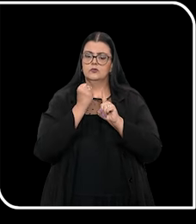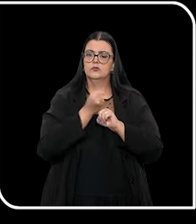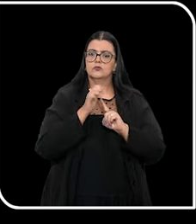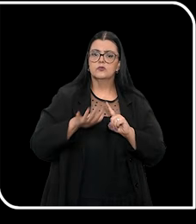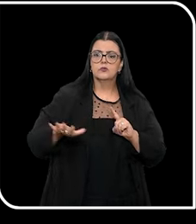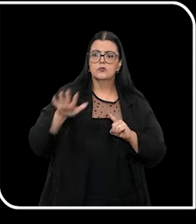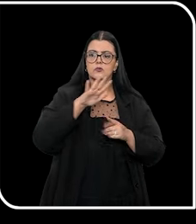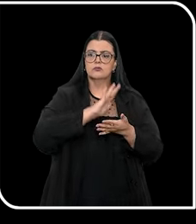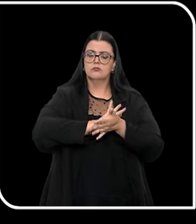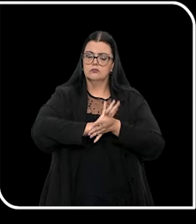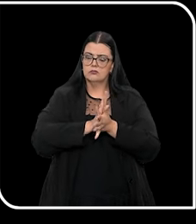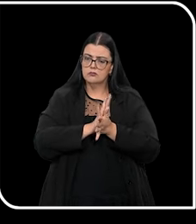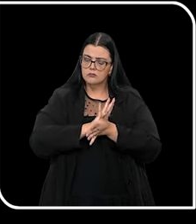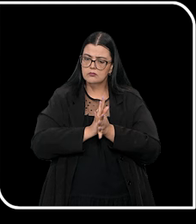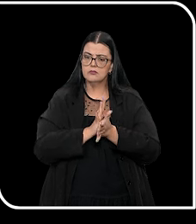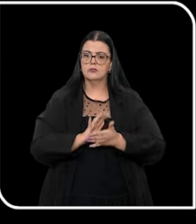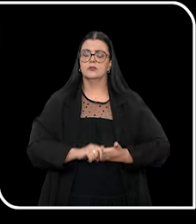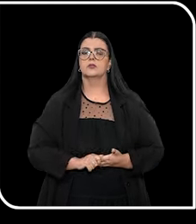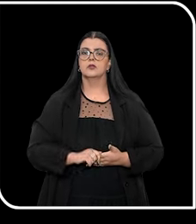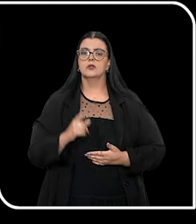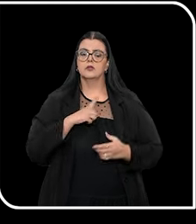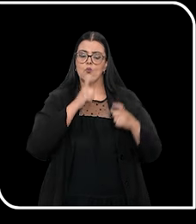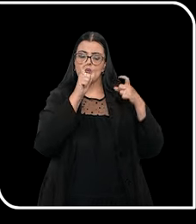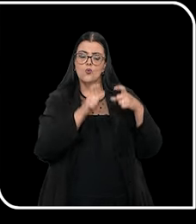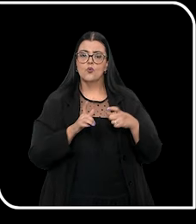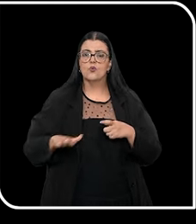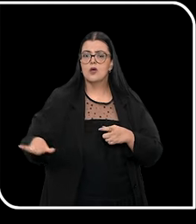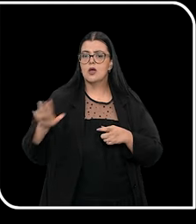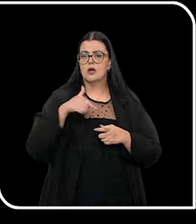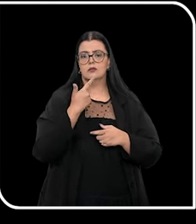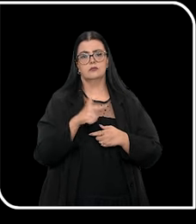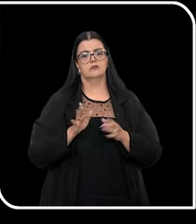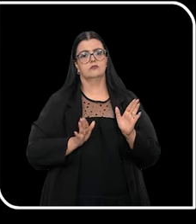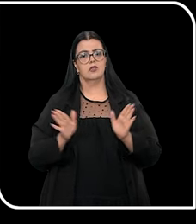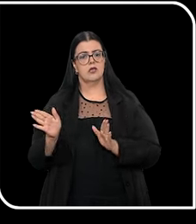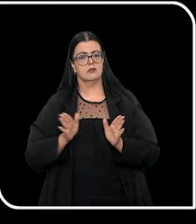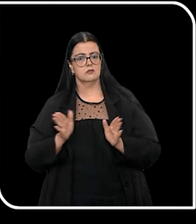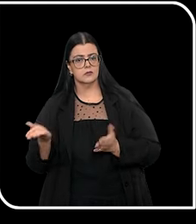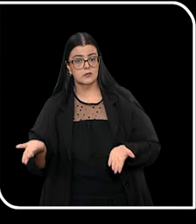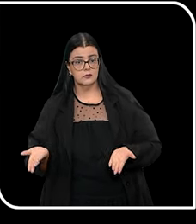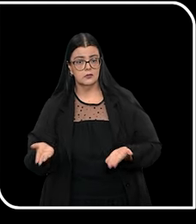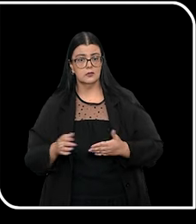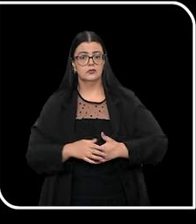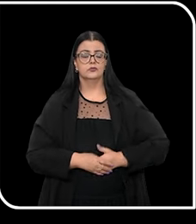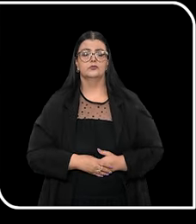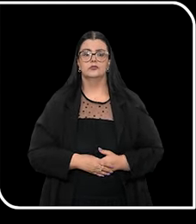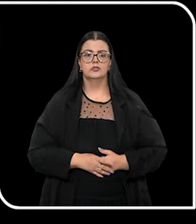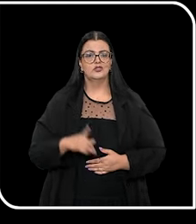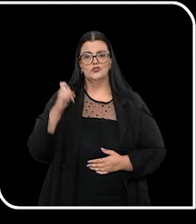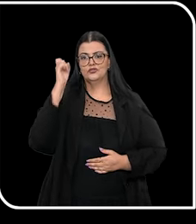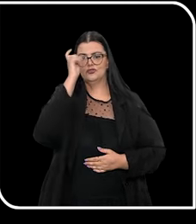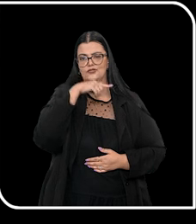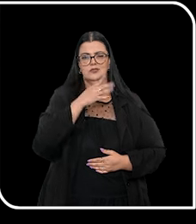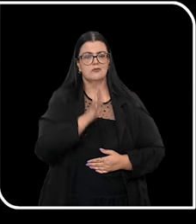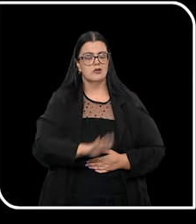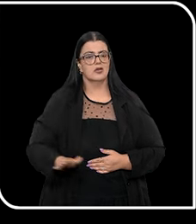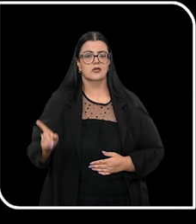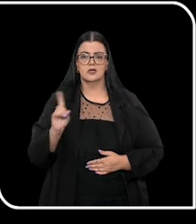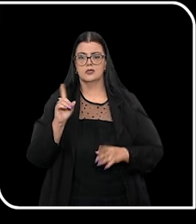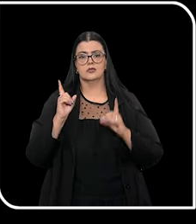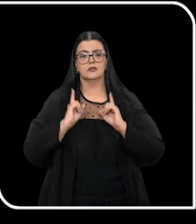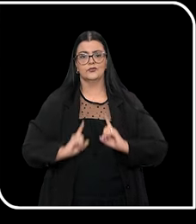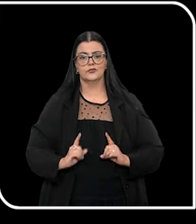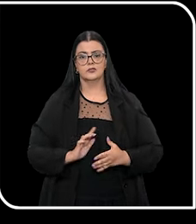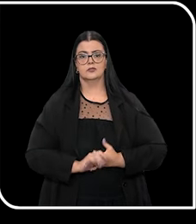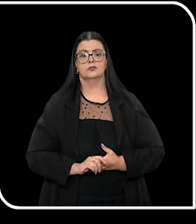uma sociedade preconceituosa é ter o lugar que não tem acessibilidade o difícil não é a criança ter a